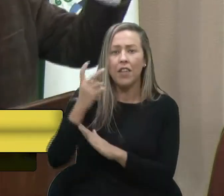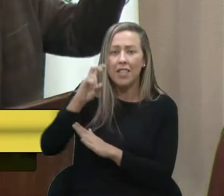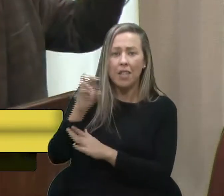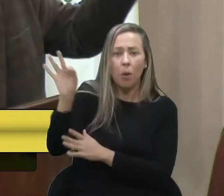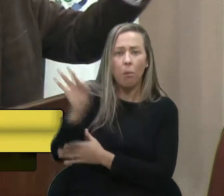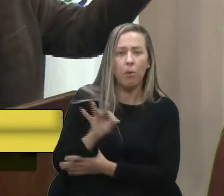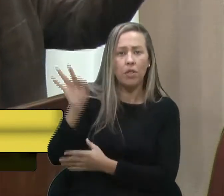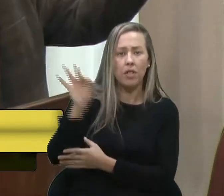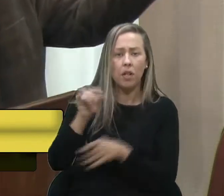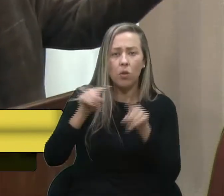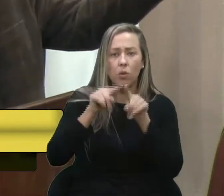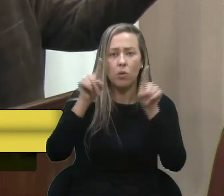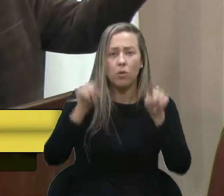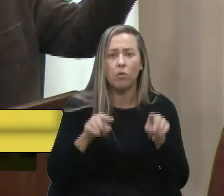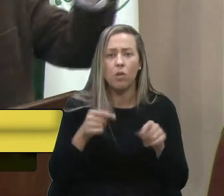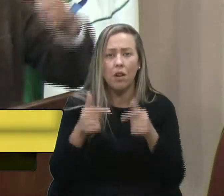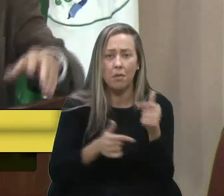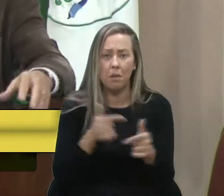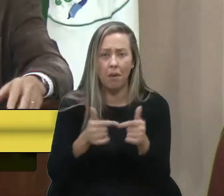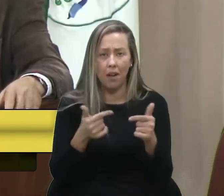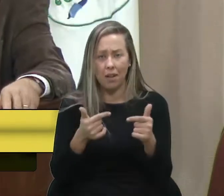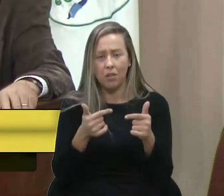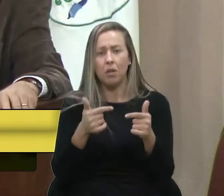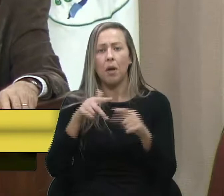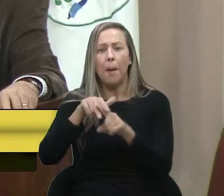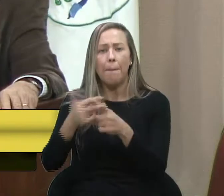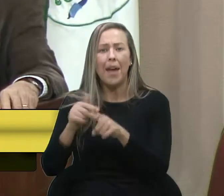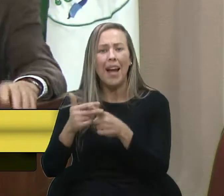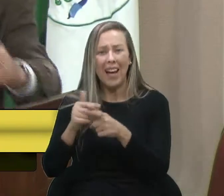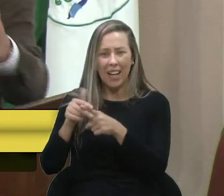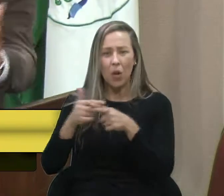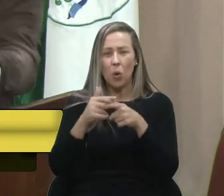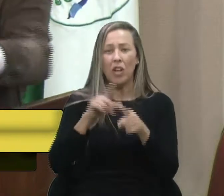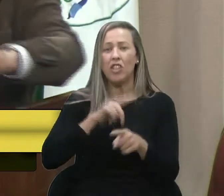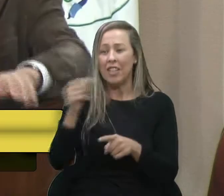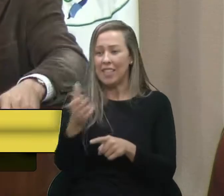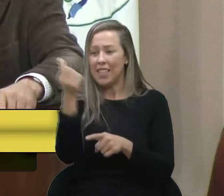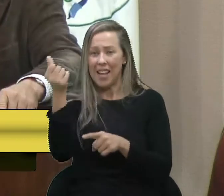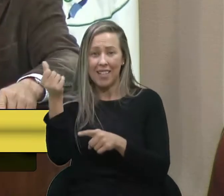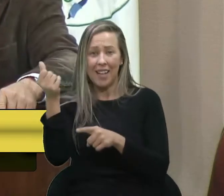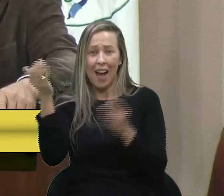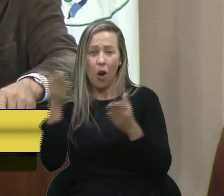25% dos funcionários trabalhando, mecânicos onde teria 6, 2.